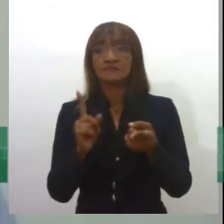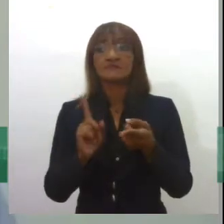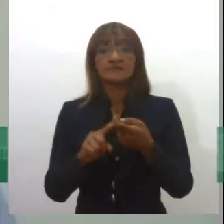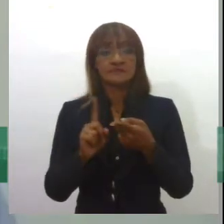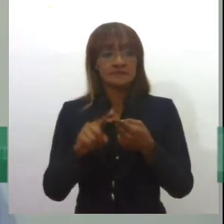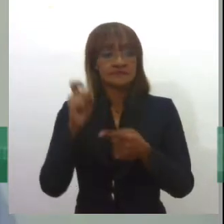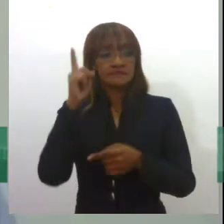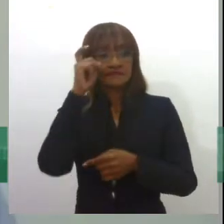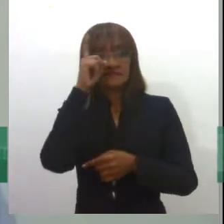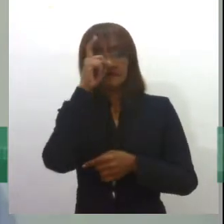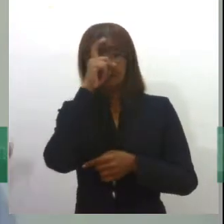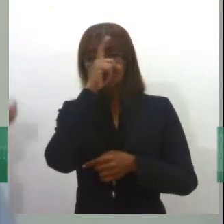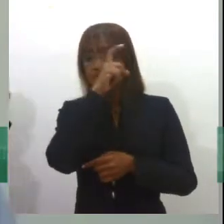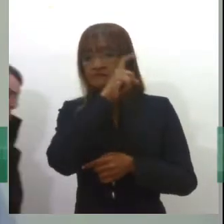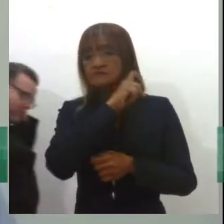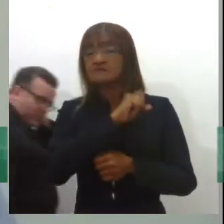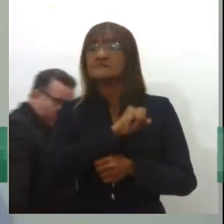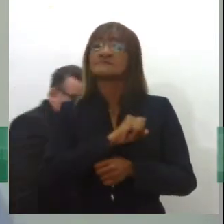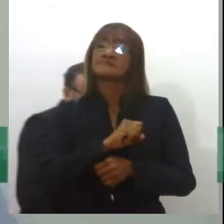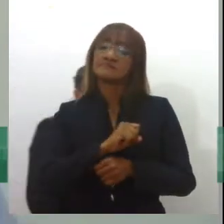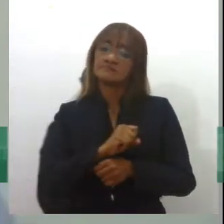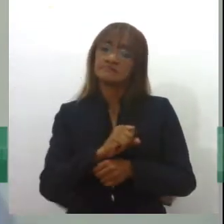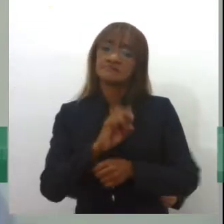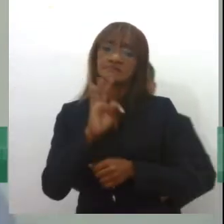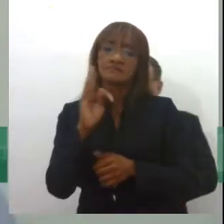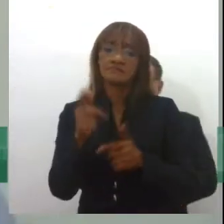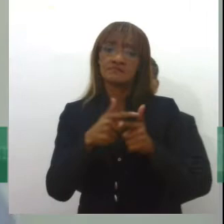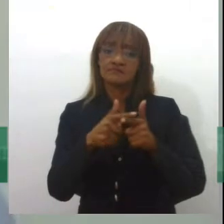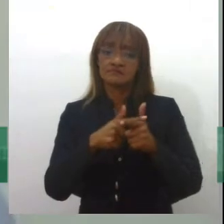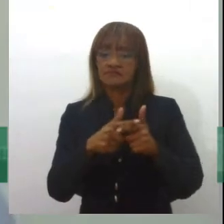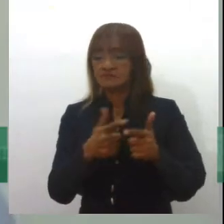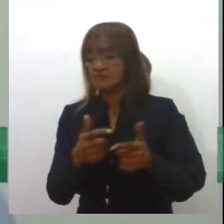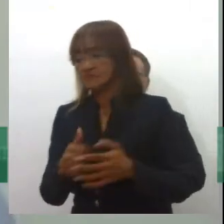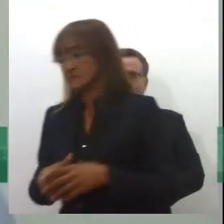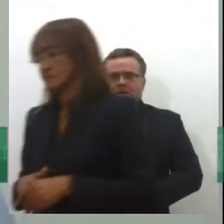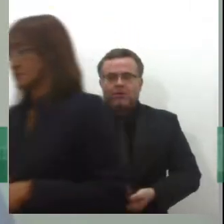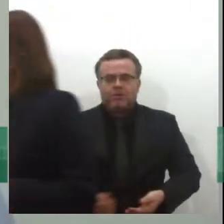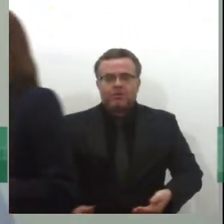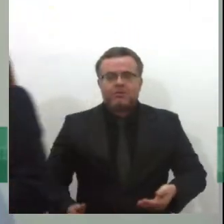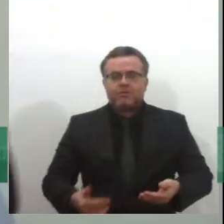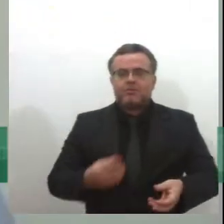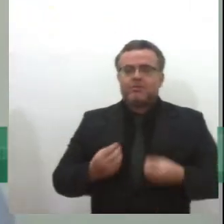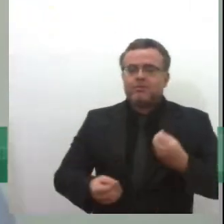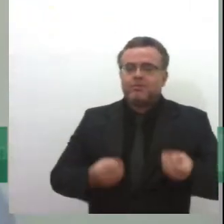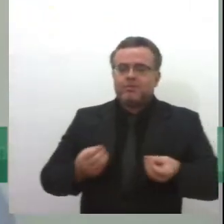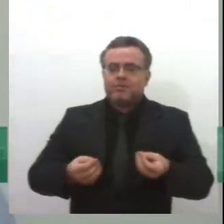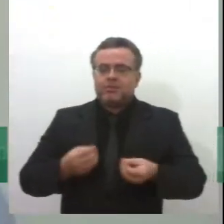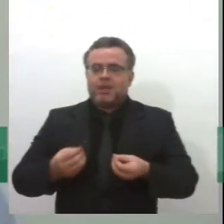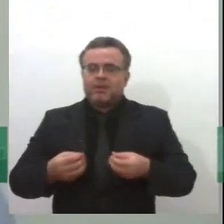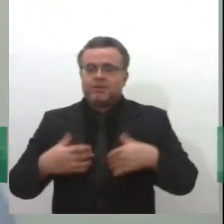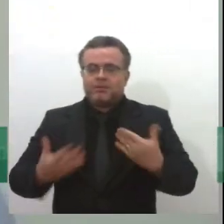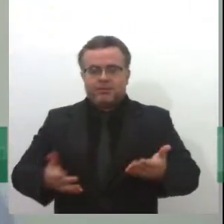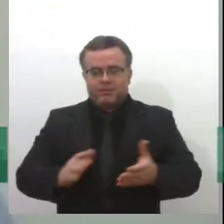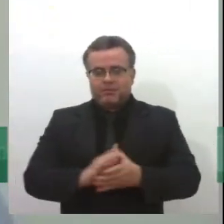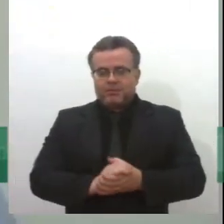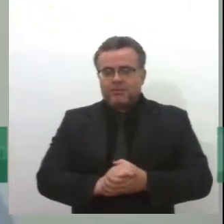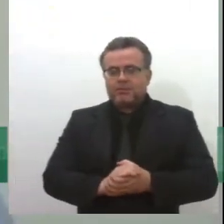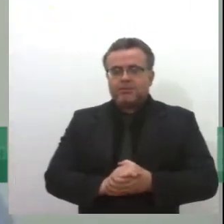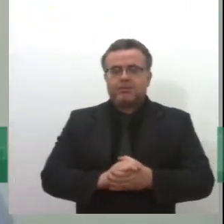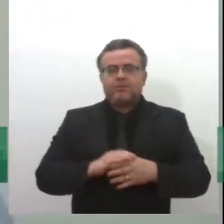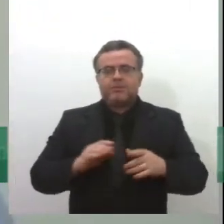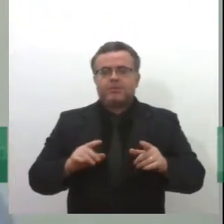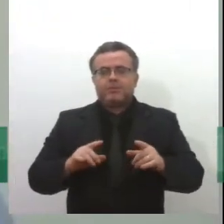mais por conta de toda a situação de polarização que nós temos vivido nos últimos anos. Porém, como eu disse